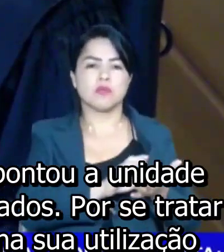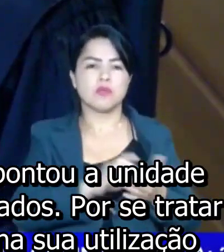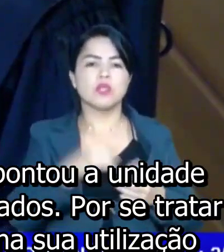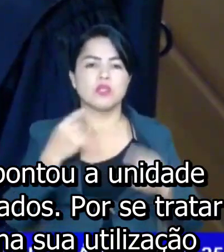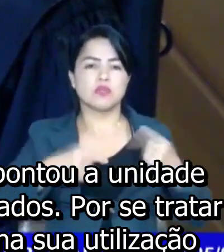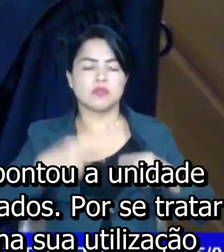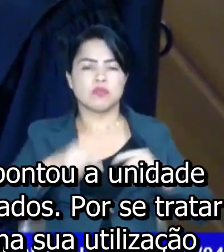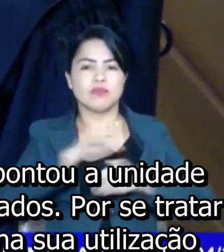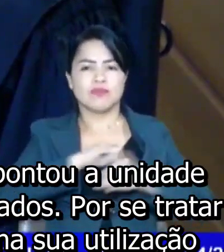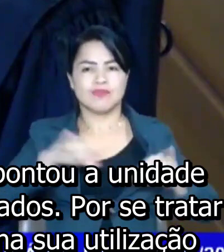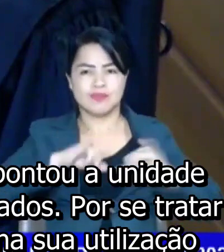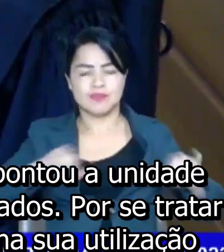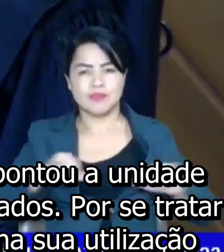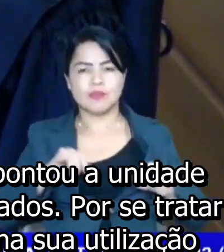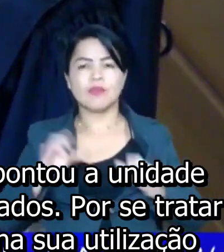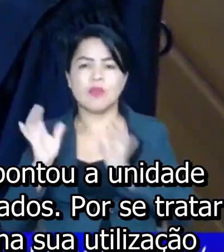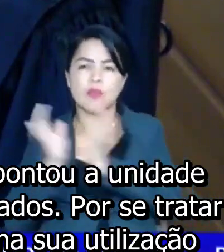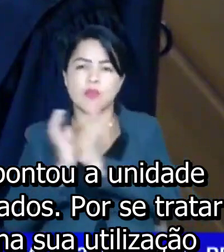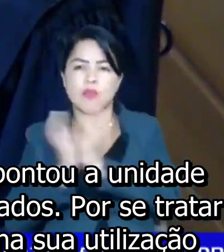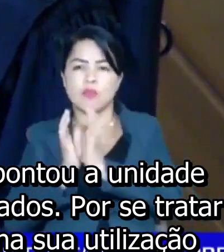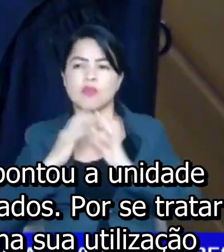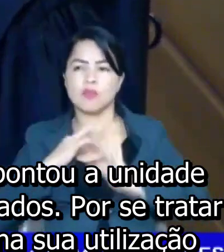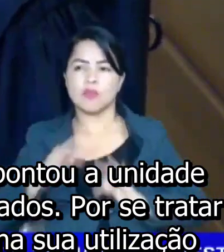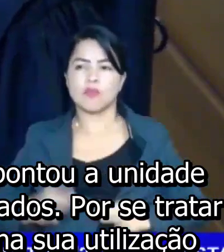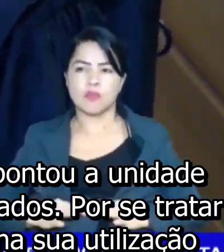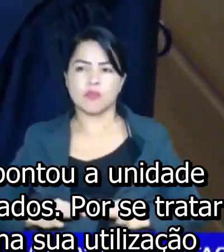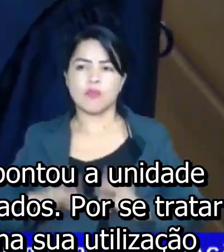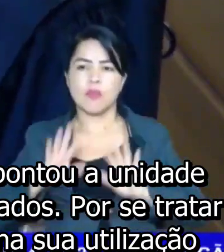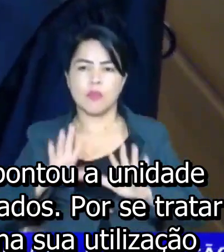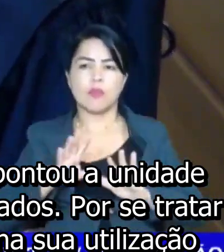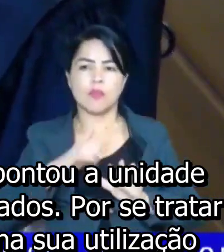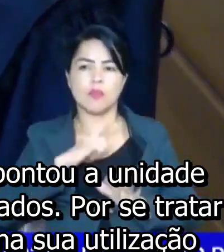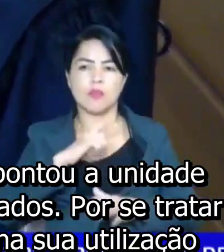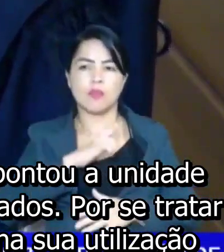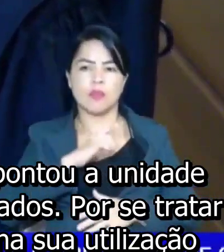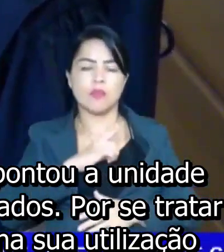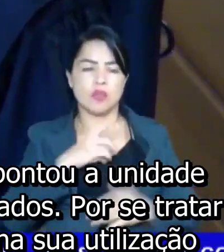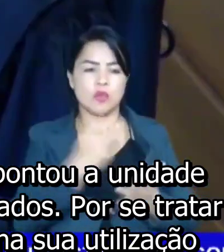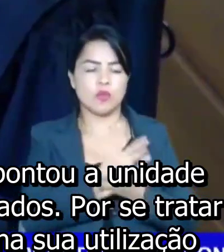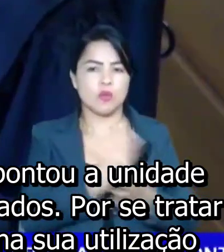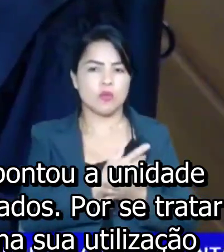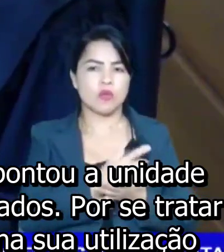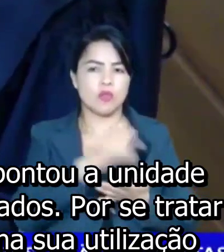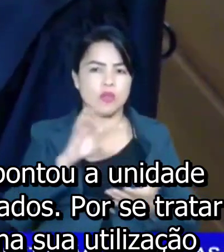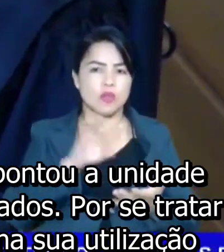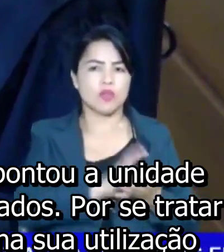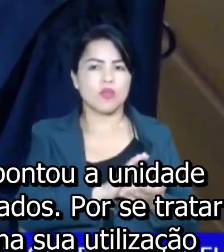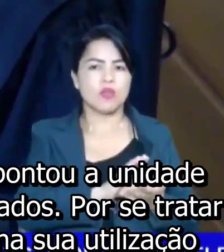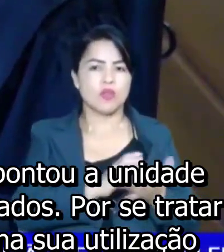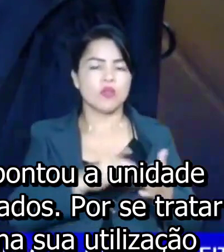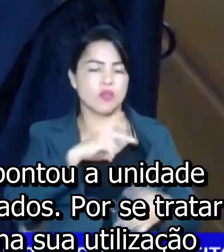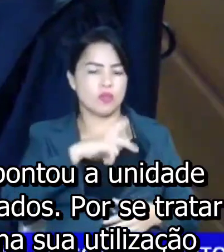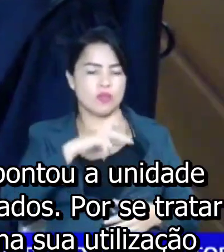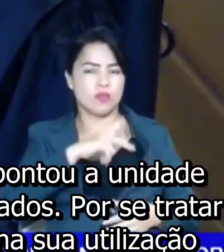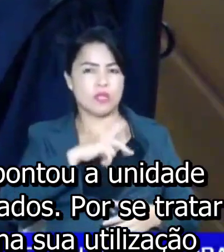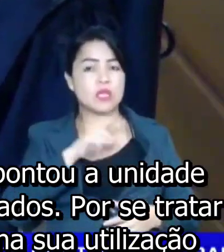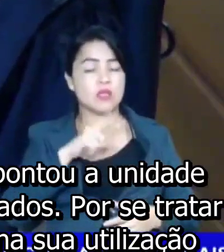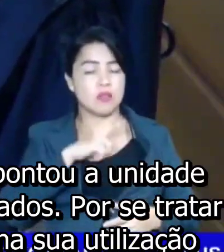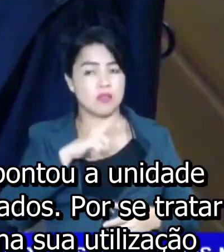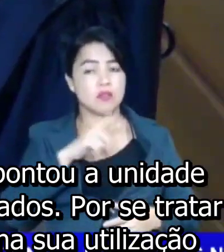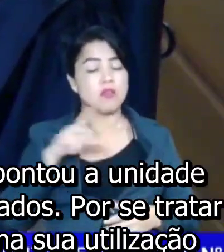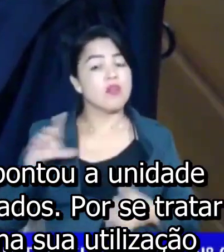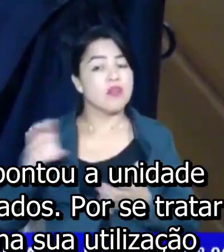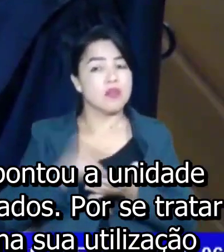técnica, mas de irregularidade na utilização dos recursos privados. Por se tratarem de recursos privados, ainda